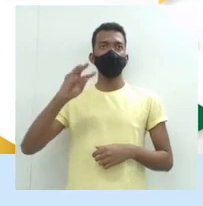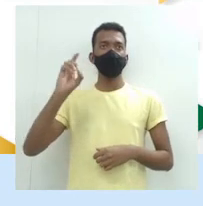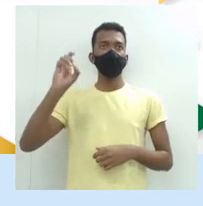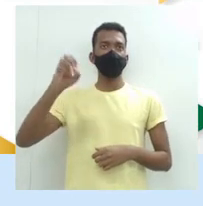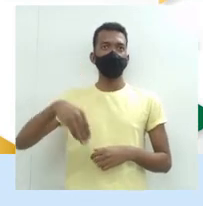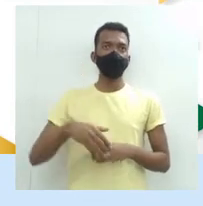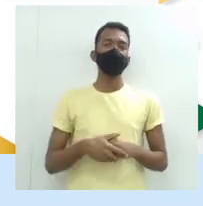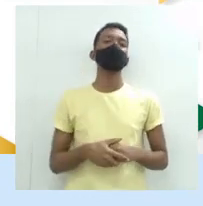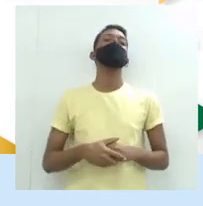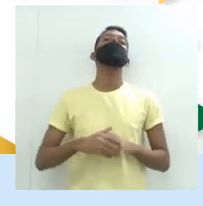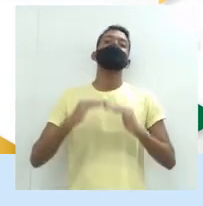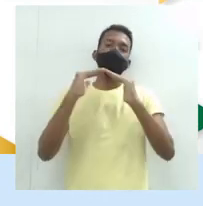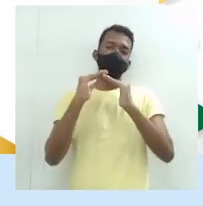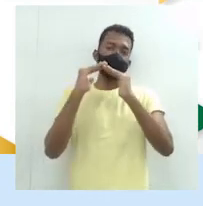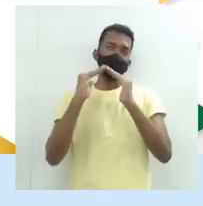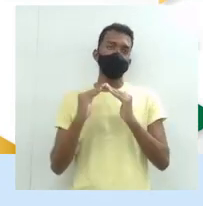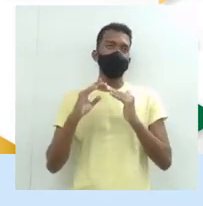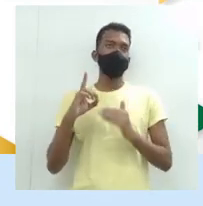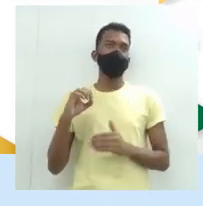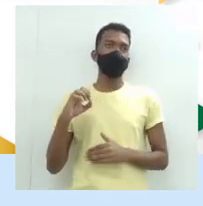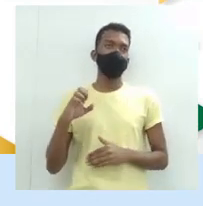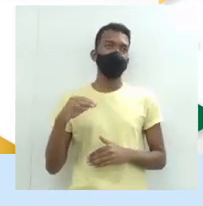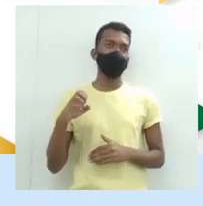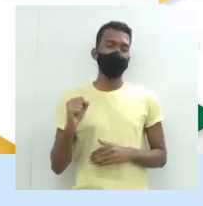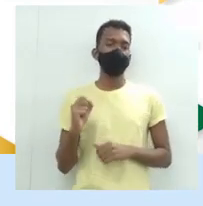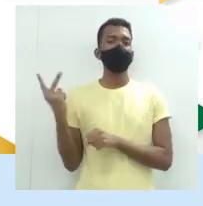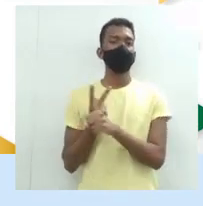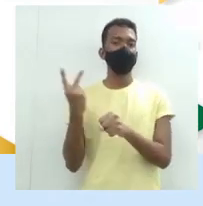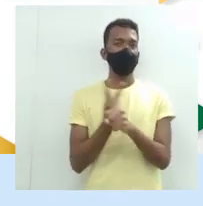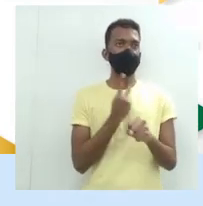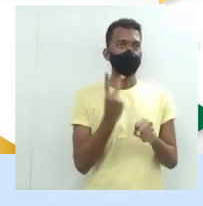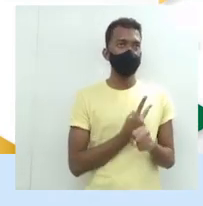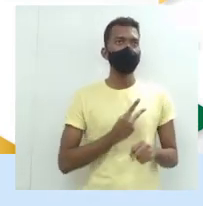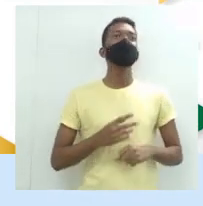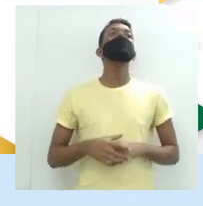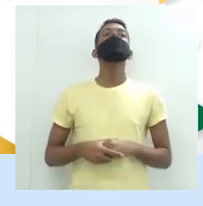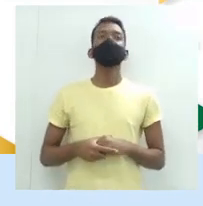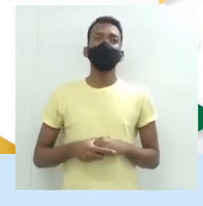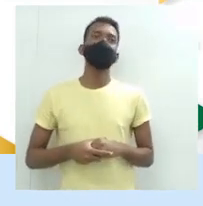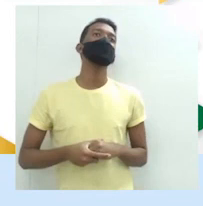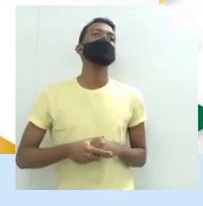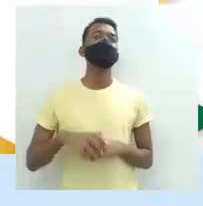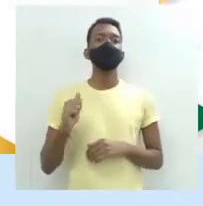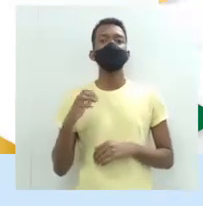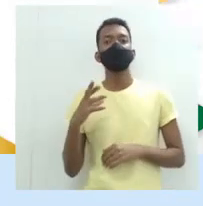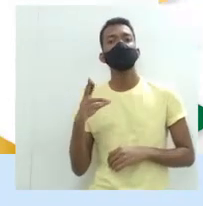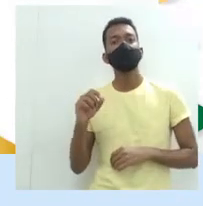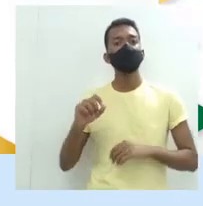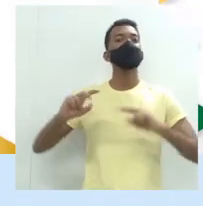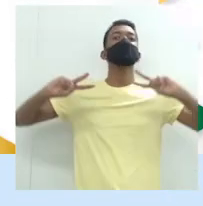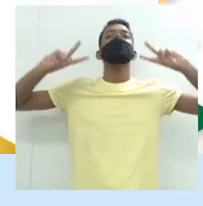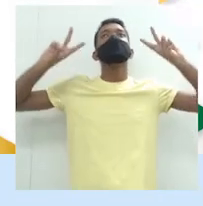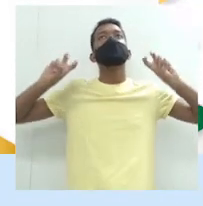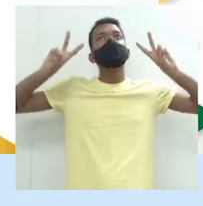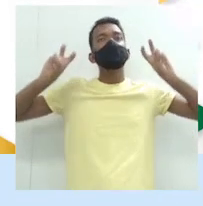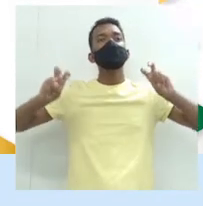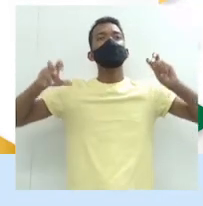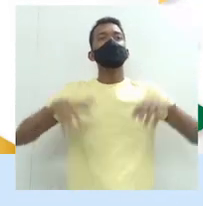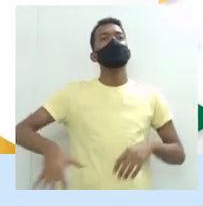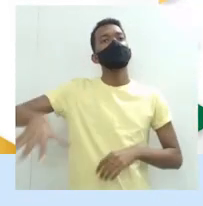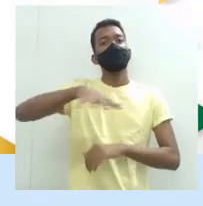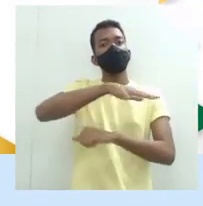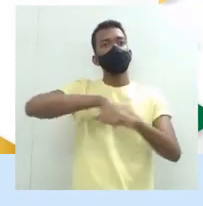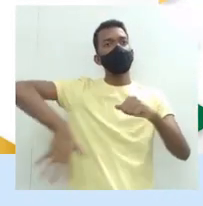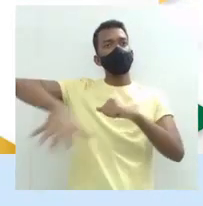sabe, domestic, doméstico, violence, violência, across, que é através ou ao